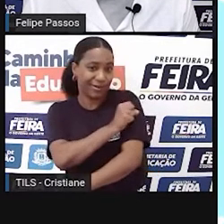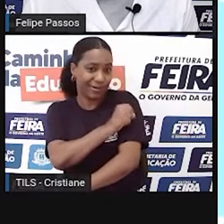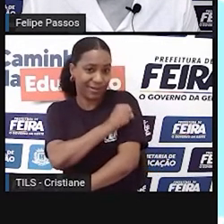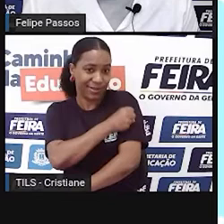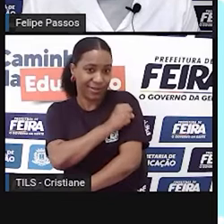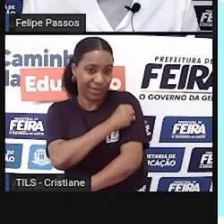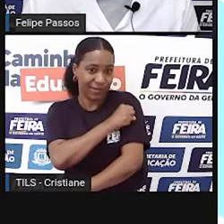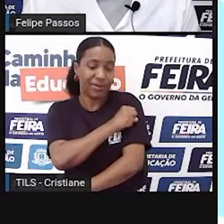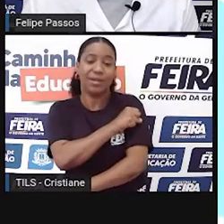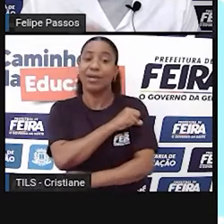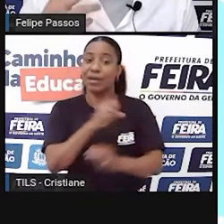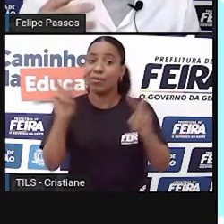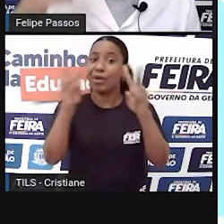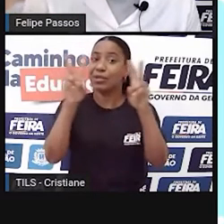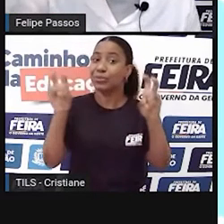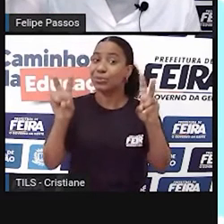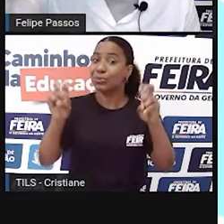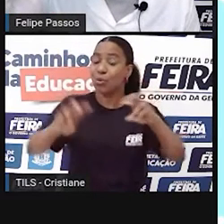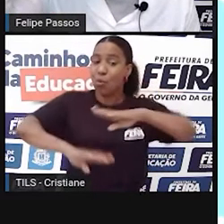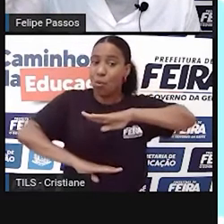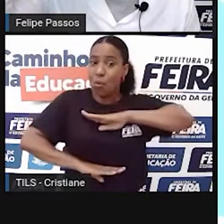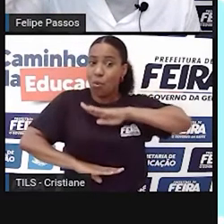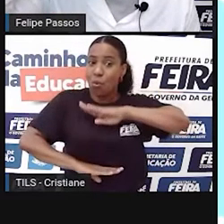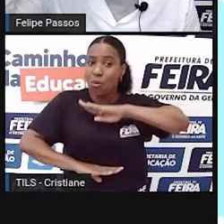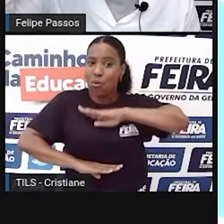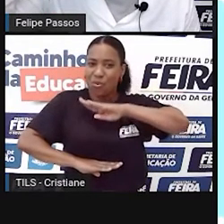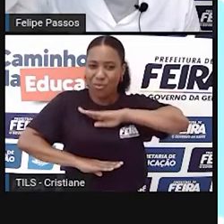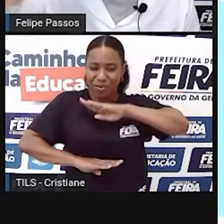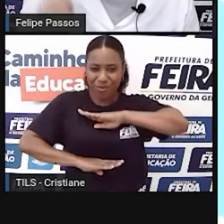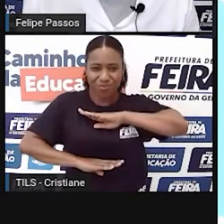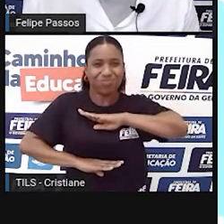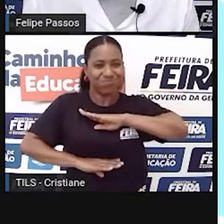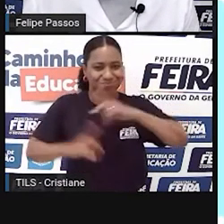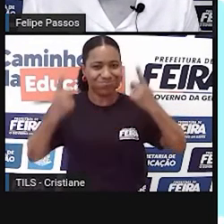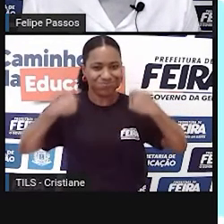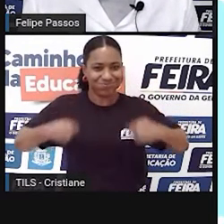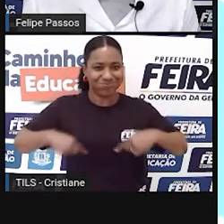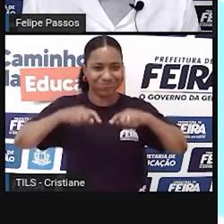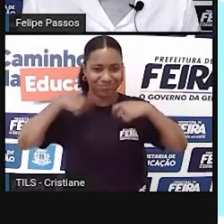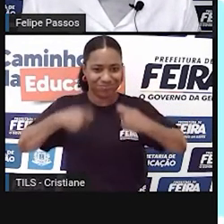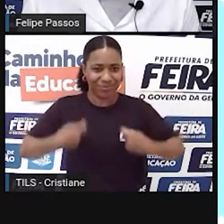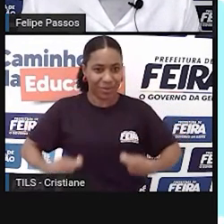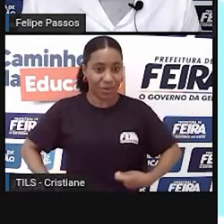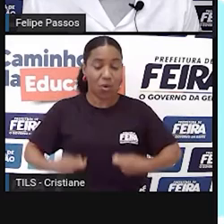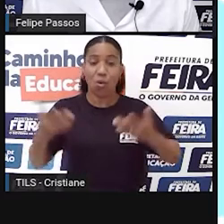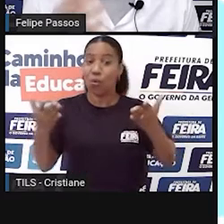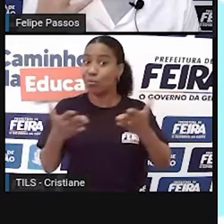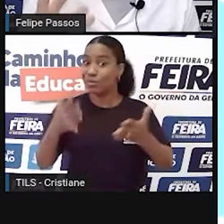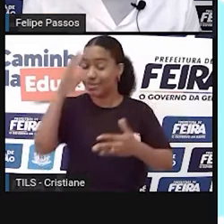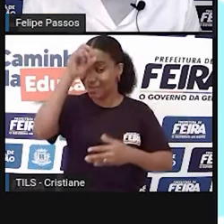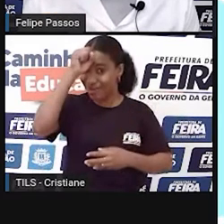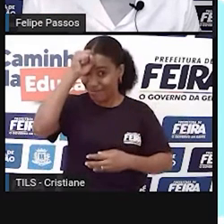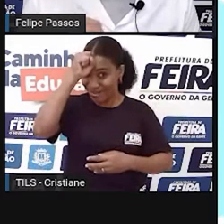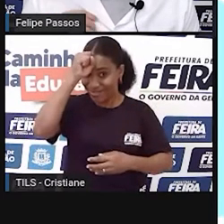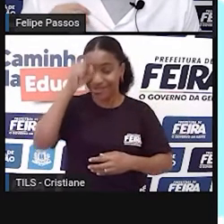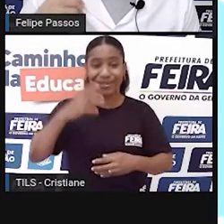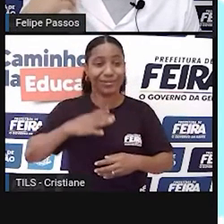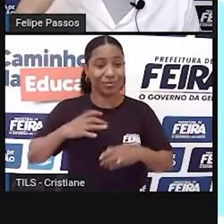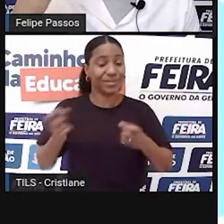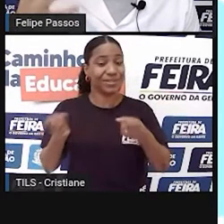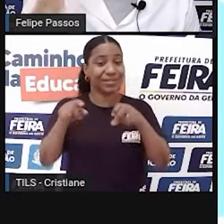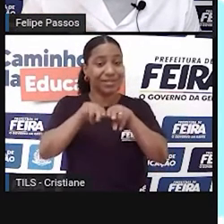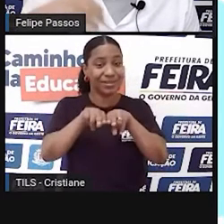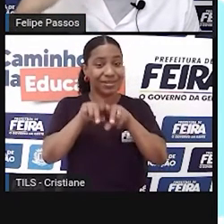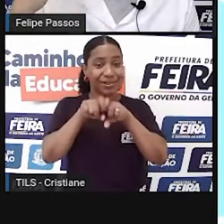de ciências, né? E um dos temas que vocês vão conversar, vão aprender, é reprodução humana. Então já vai prestando atenção